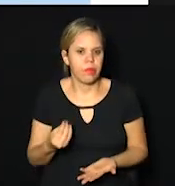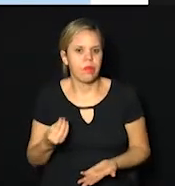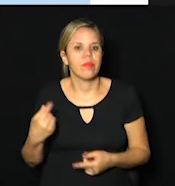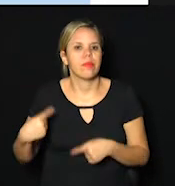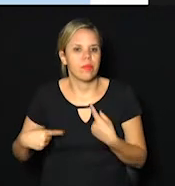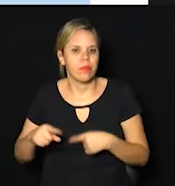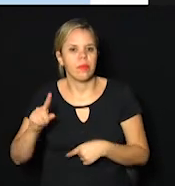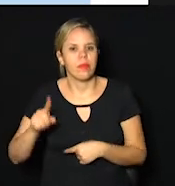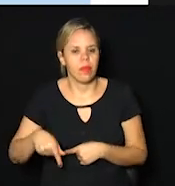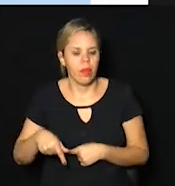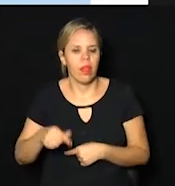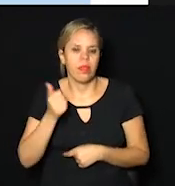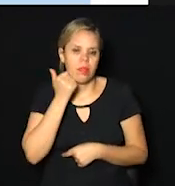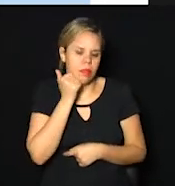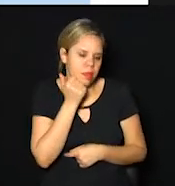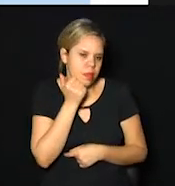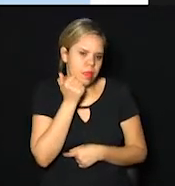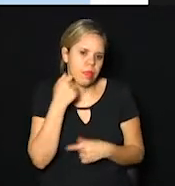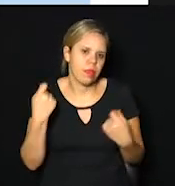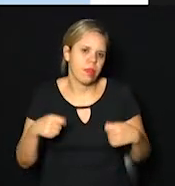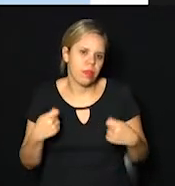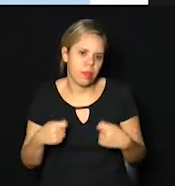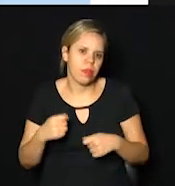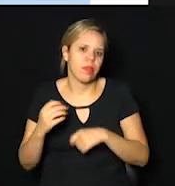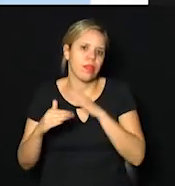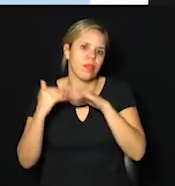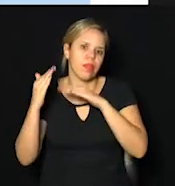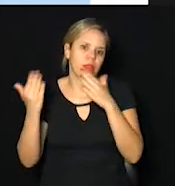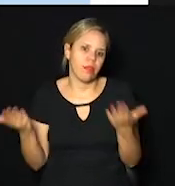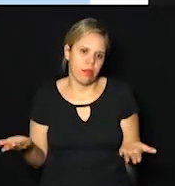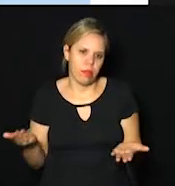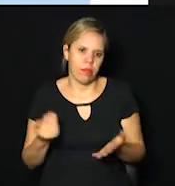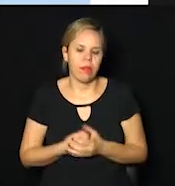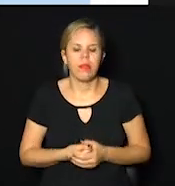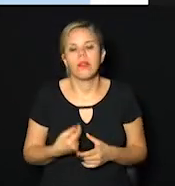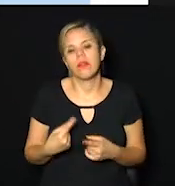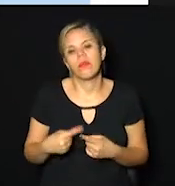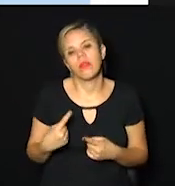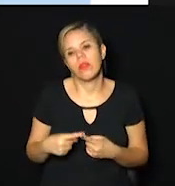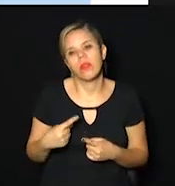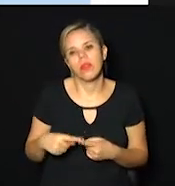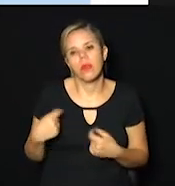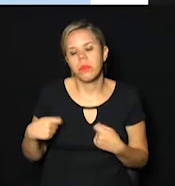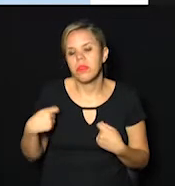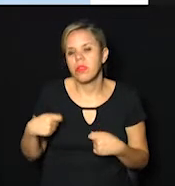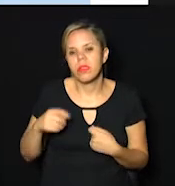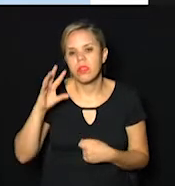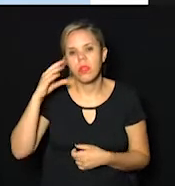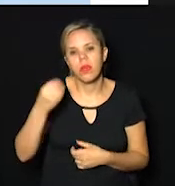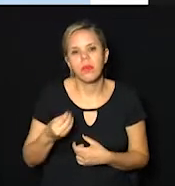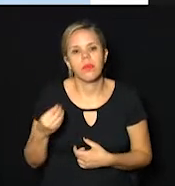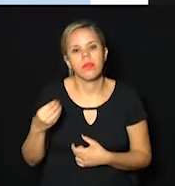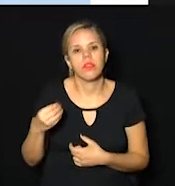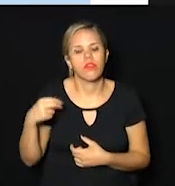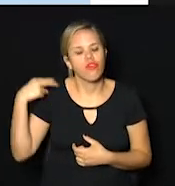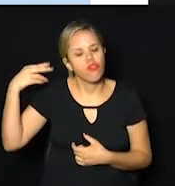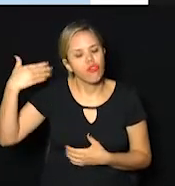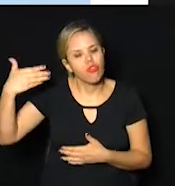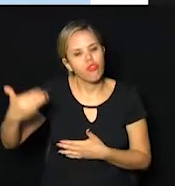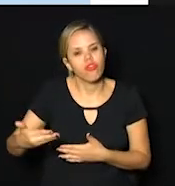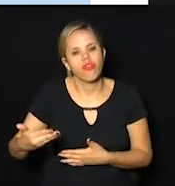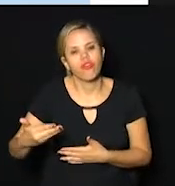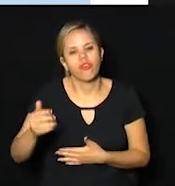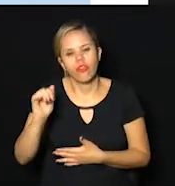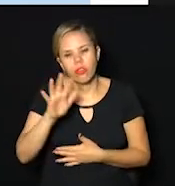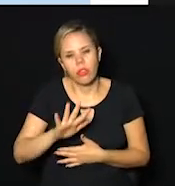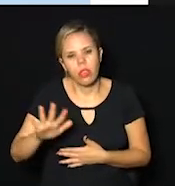é ciência. Política precisa ser desenvolvida dessa forma. E por que eu preciso ter compreensão histórica, saber construir